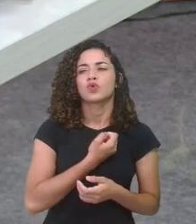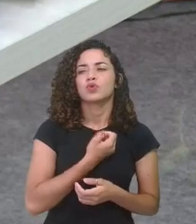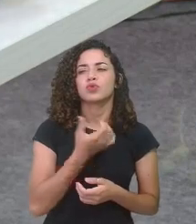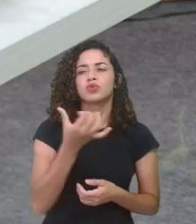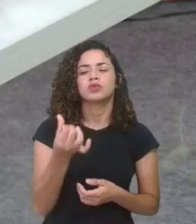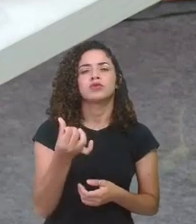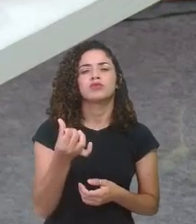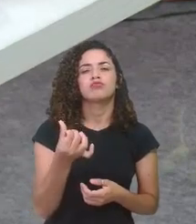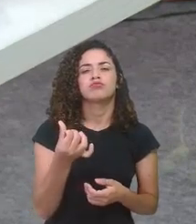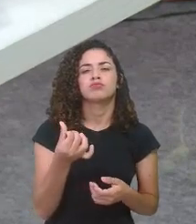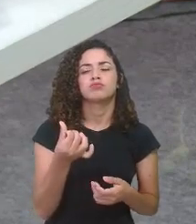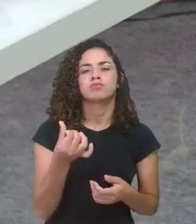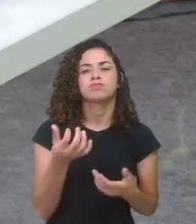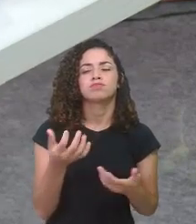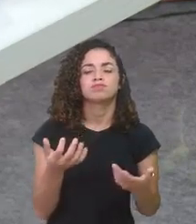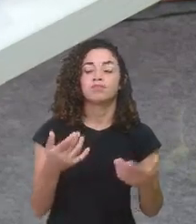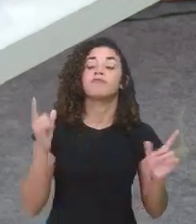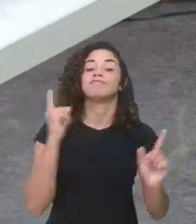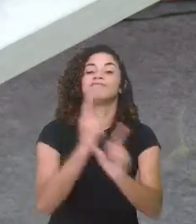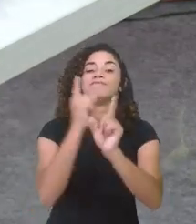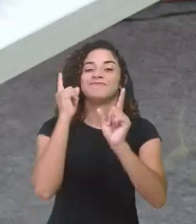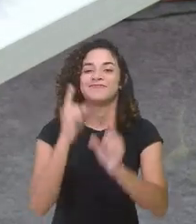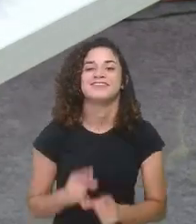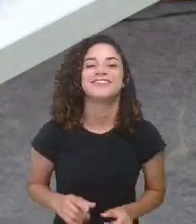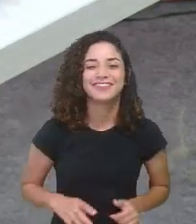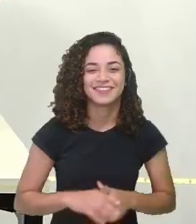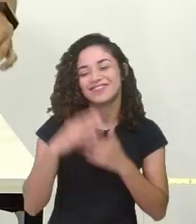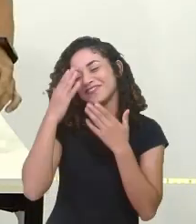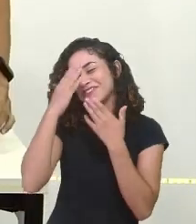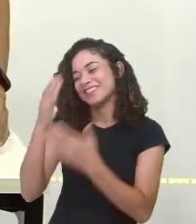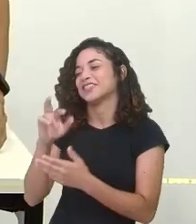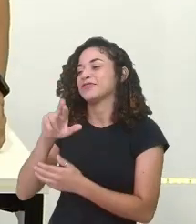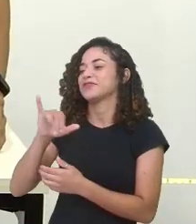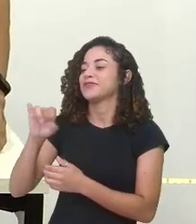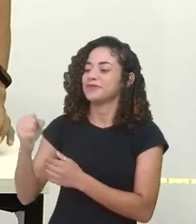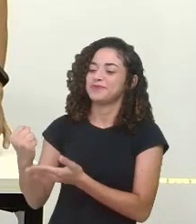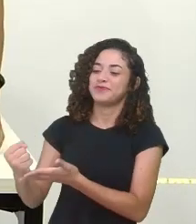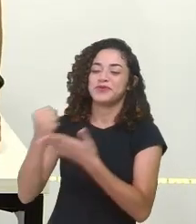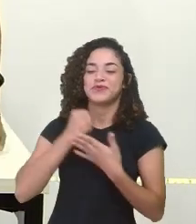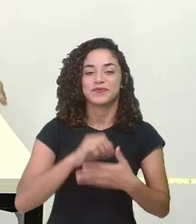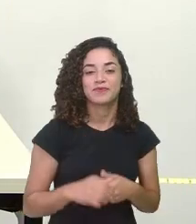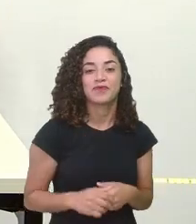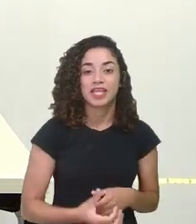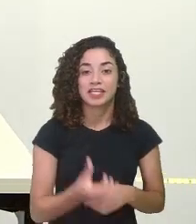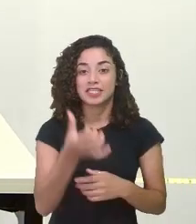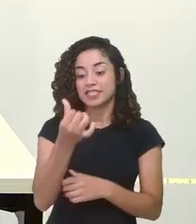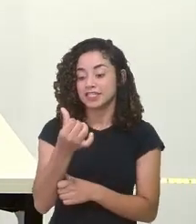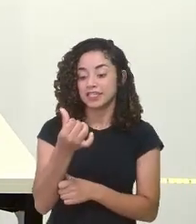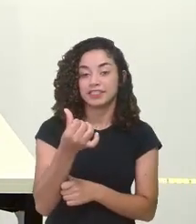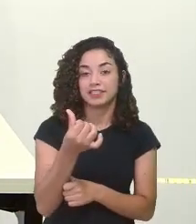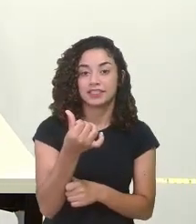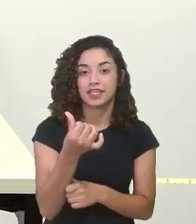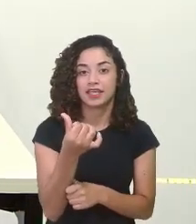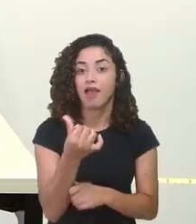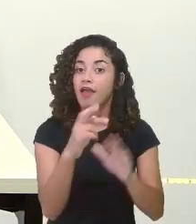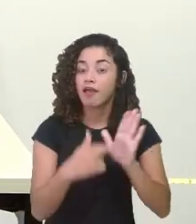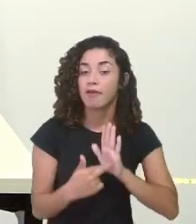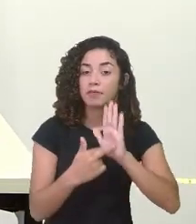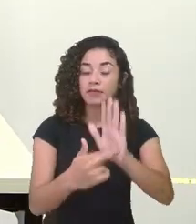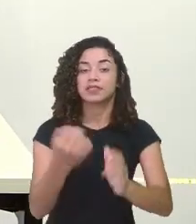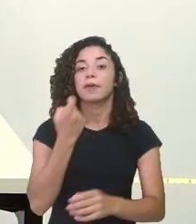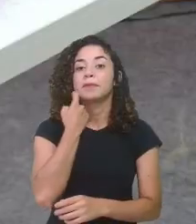lá na segunda fila, o primeiro, de lá para cá. Aqui, peguei. Obrigada, professora Isa. Olha aqui, ó. 6. E aí, para representar